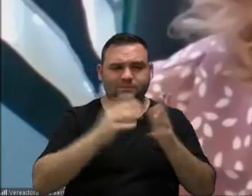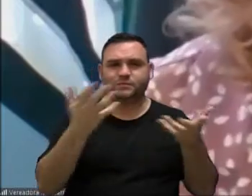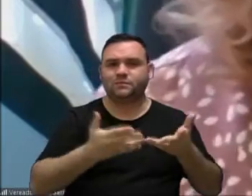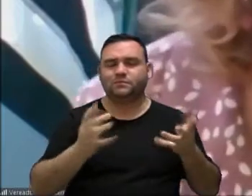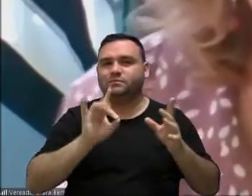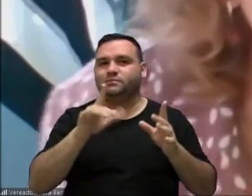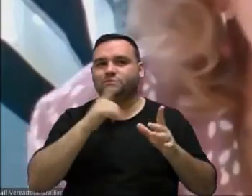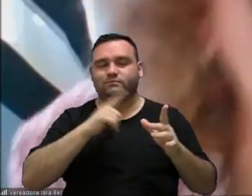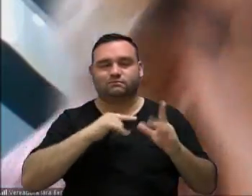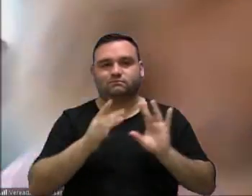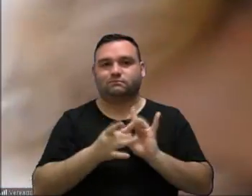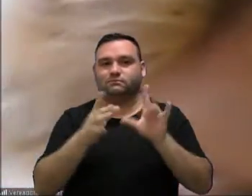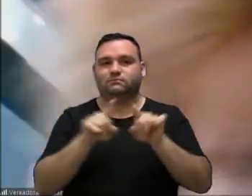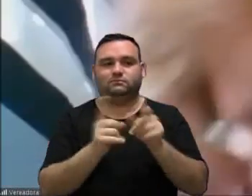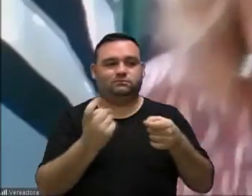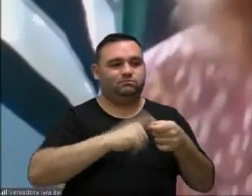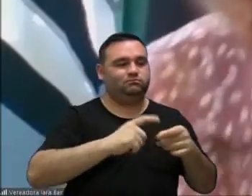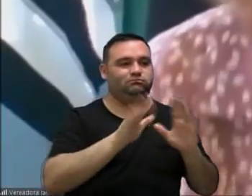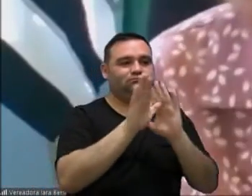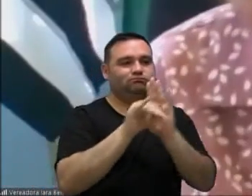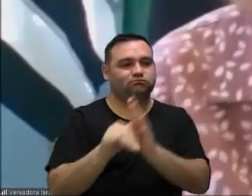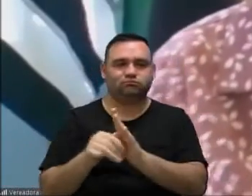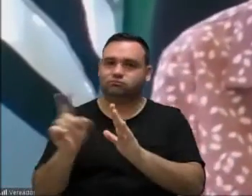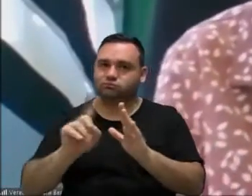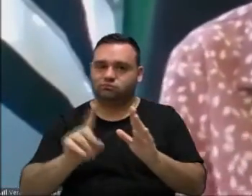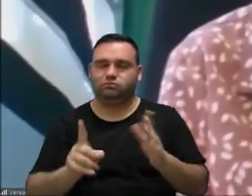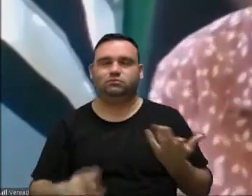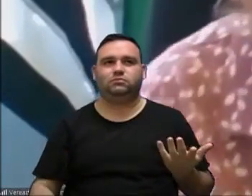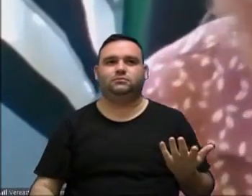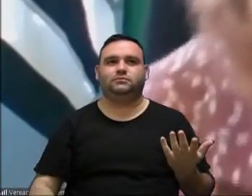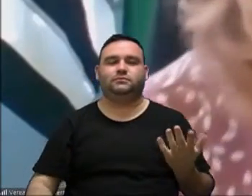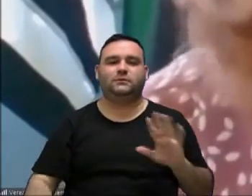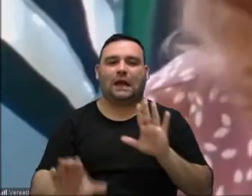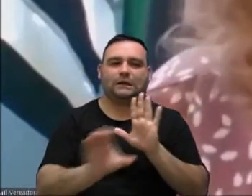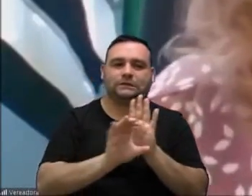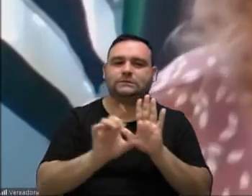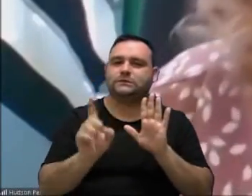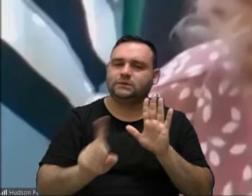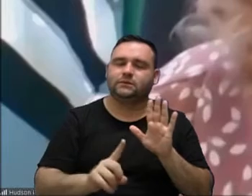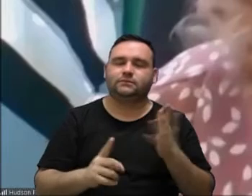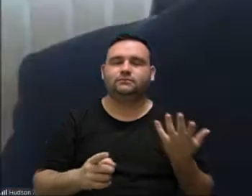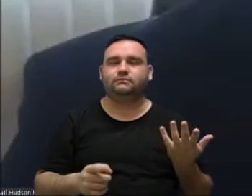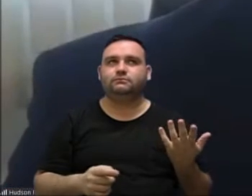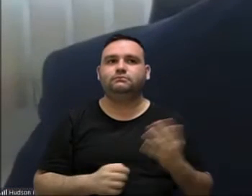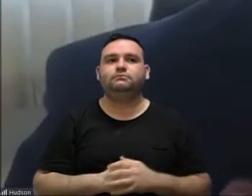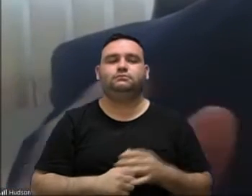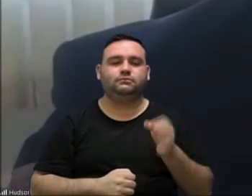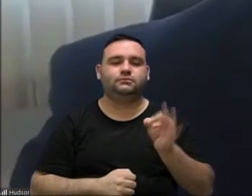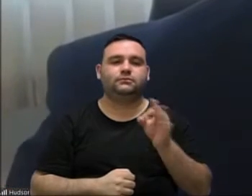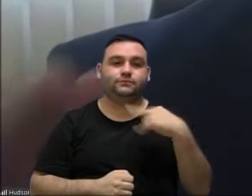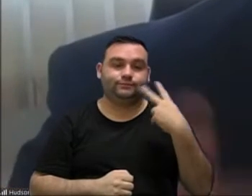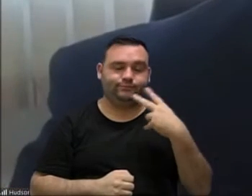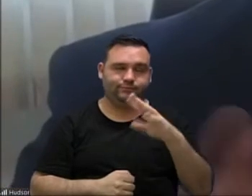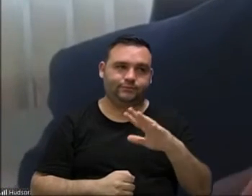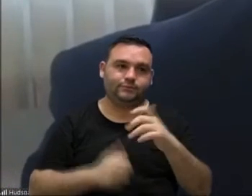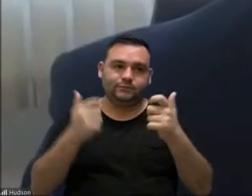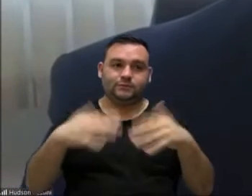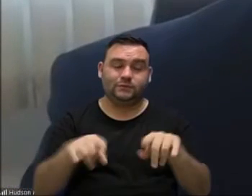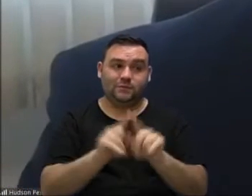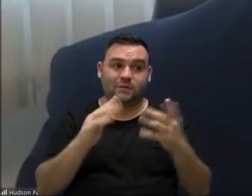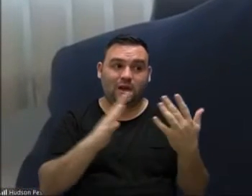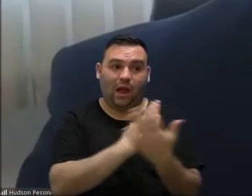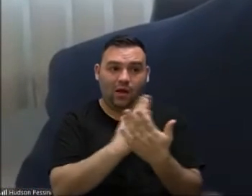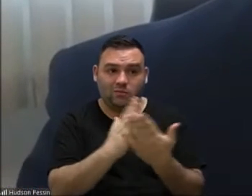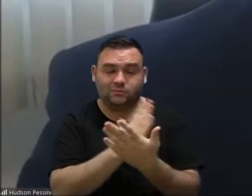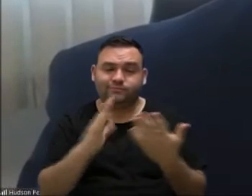simplesmente livre e voltar para o crime da mesma coisa está certo na verdade alguns desses